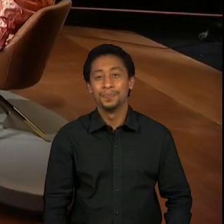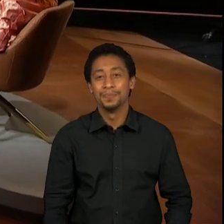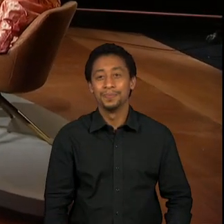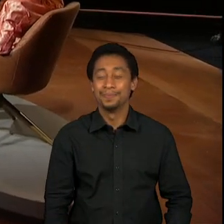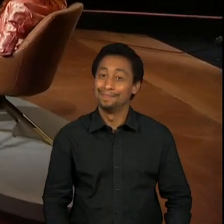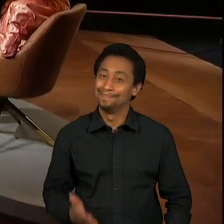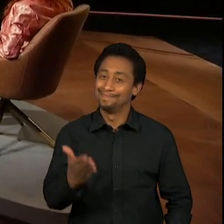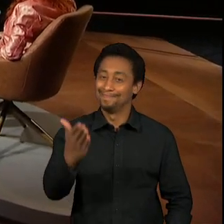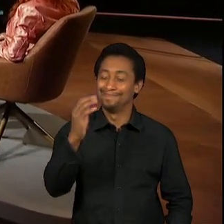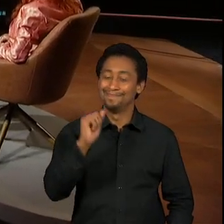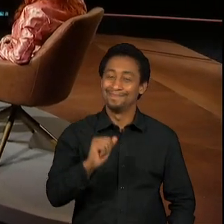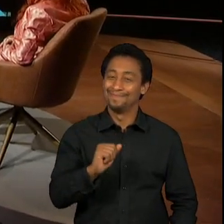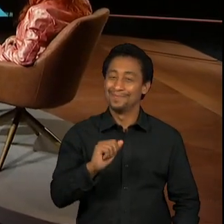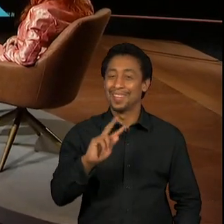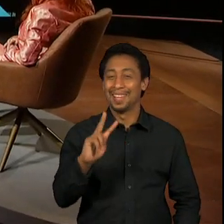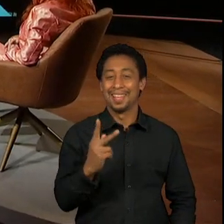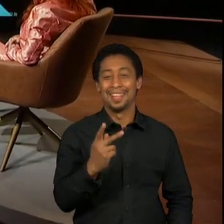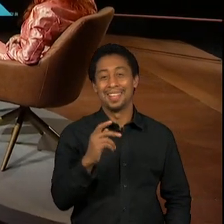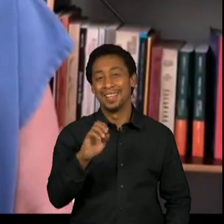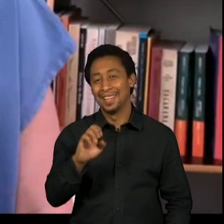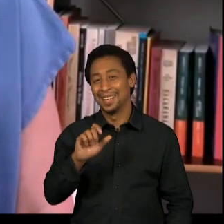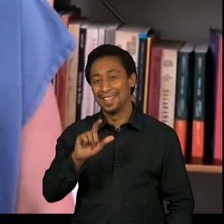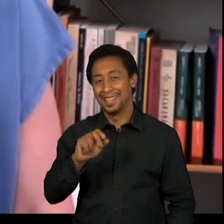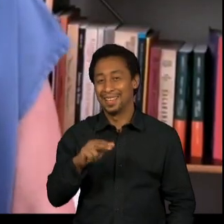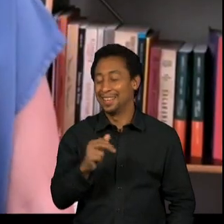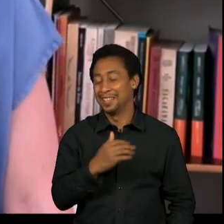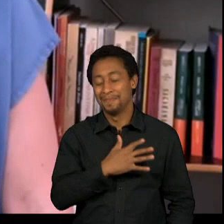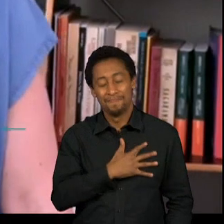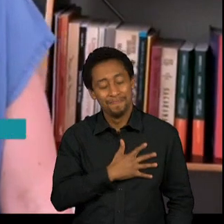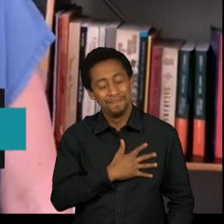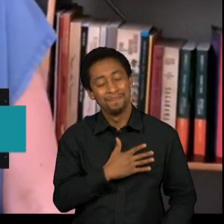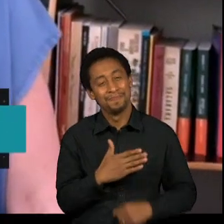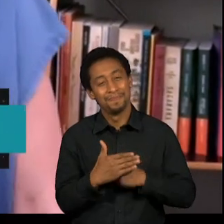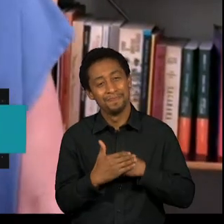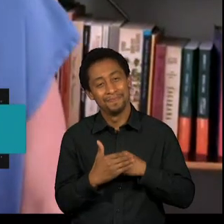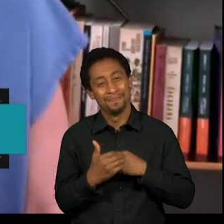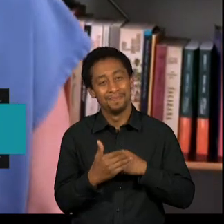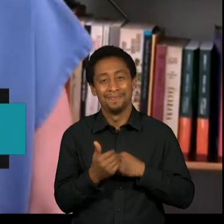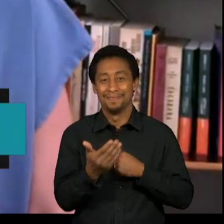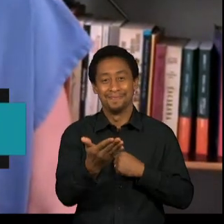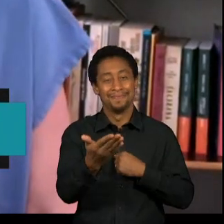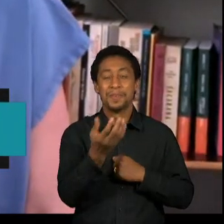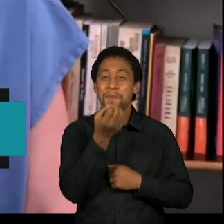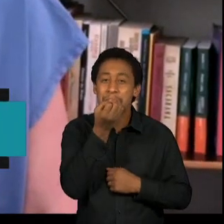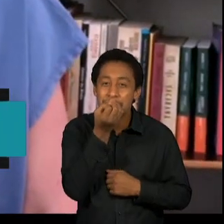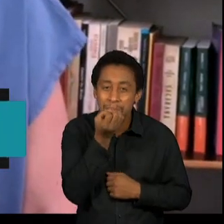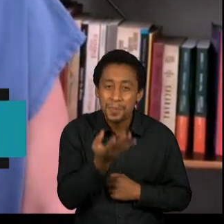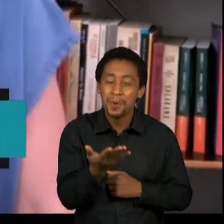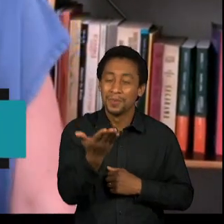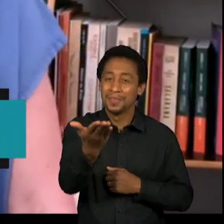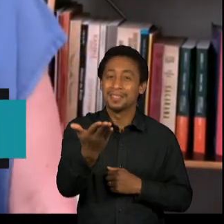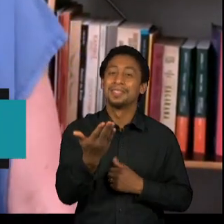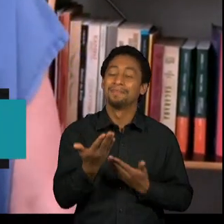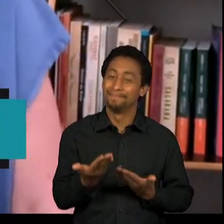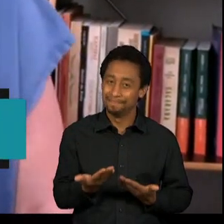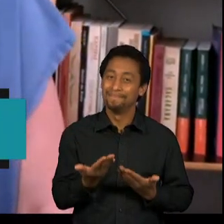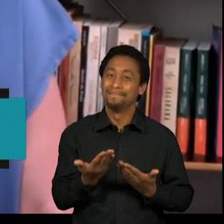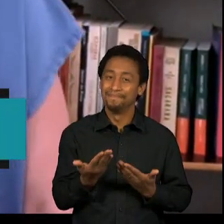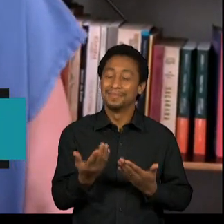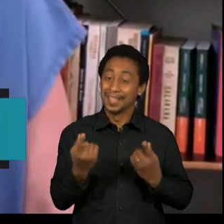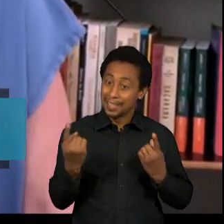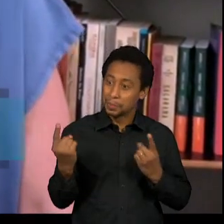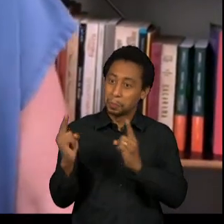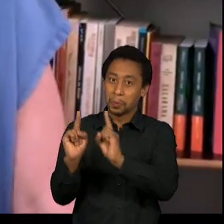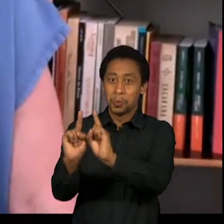Helena Inês, minha querida, que prazer poder falar um pouquinho de você. Uma referência no cinema brasileiro, uma grande atriz,